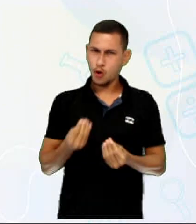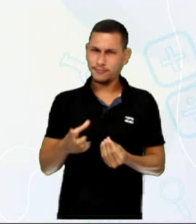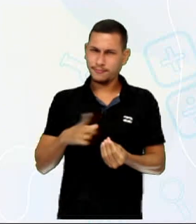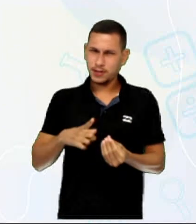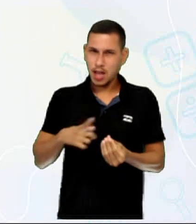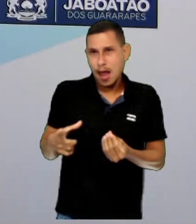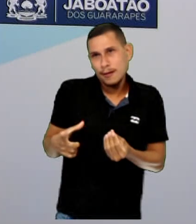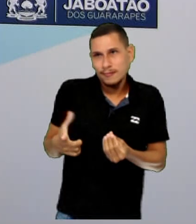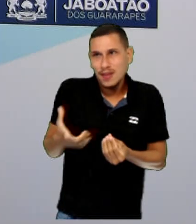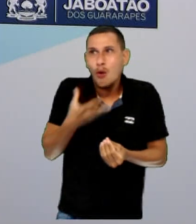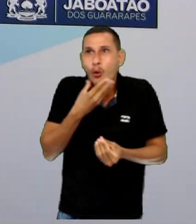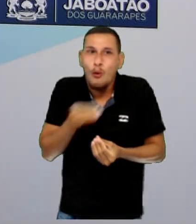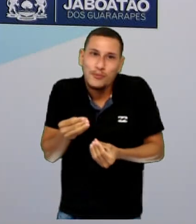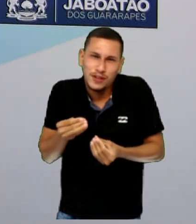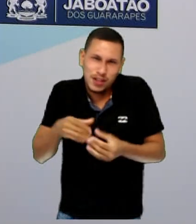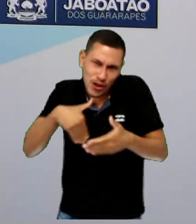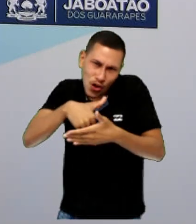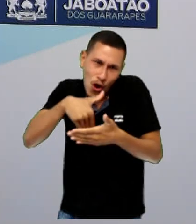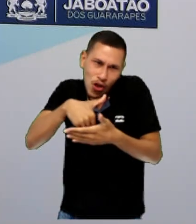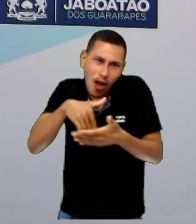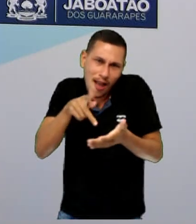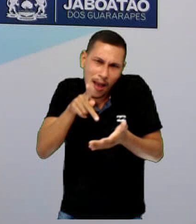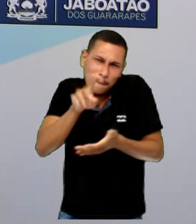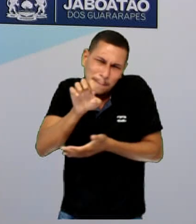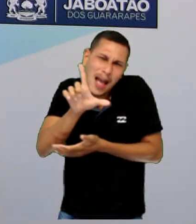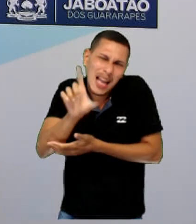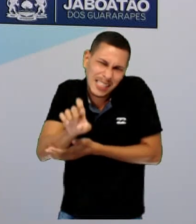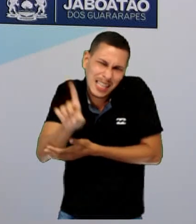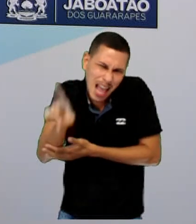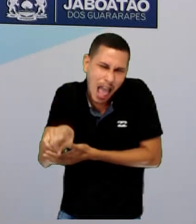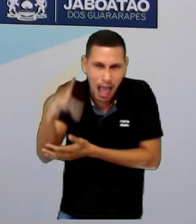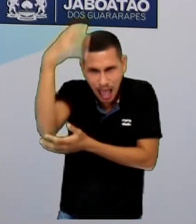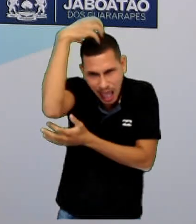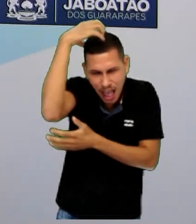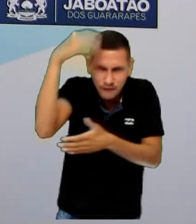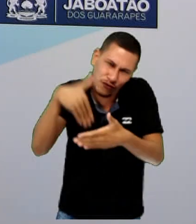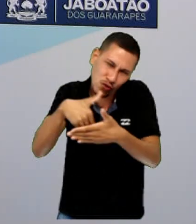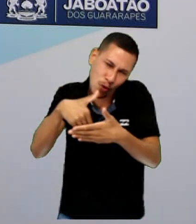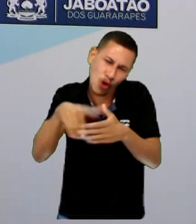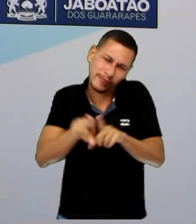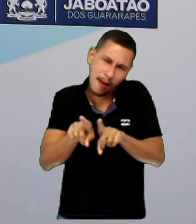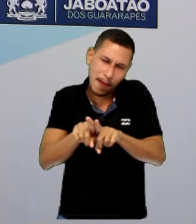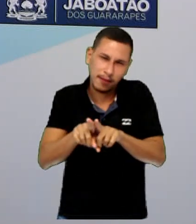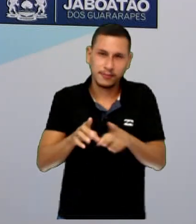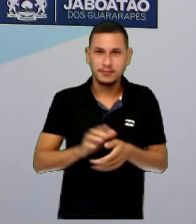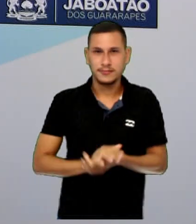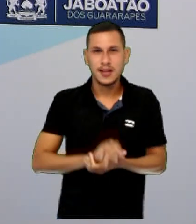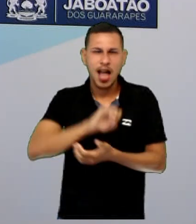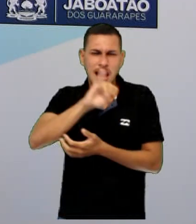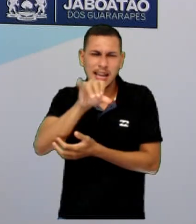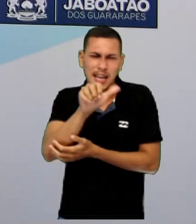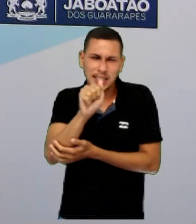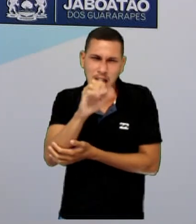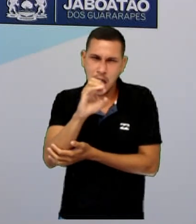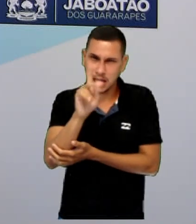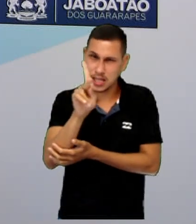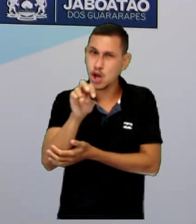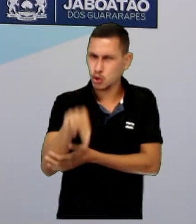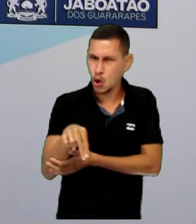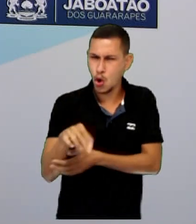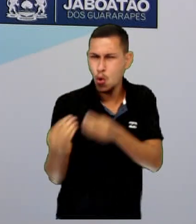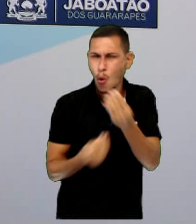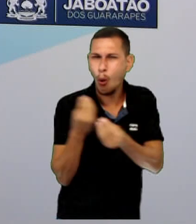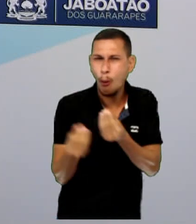Pelé, ou como existe Pelé, o rei do futebol, ele, Jackson, como era da música,